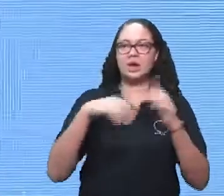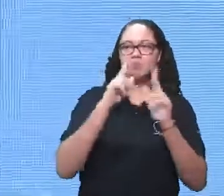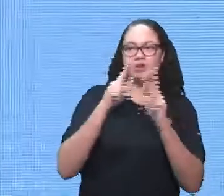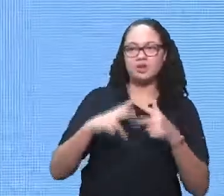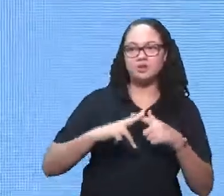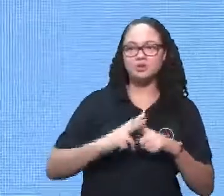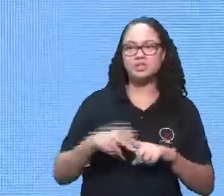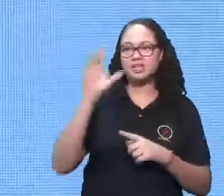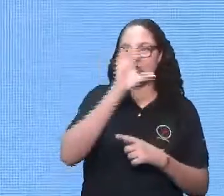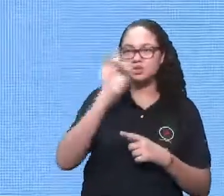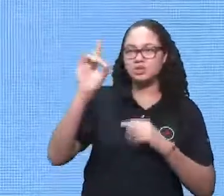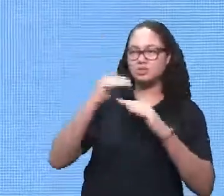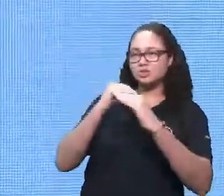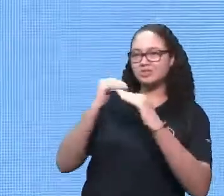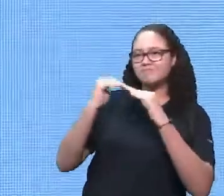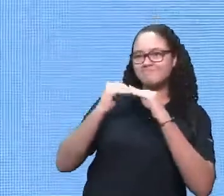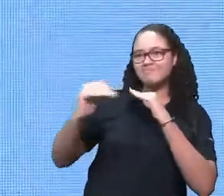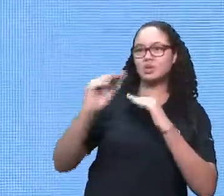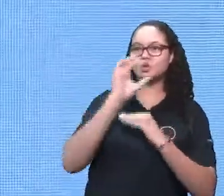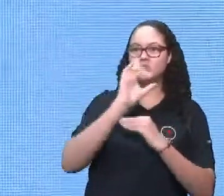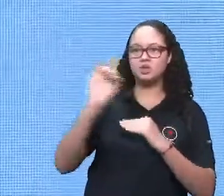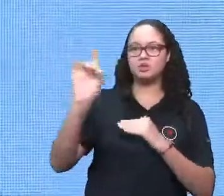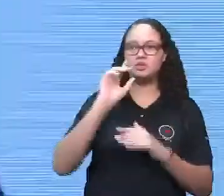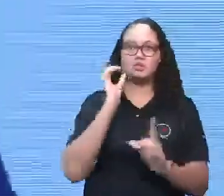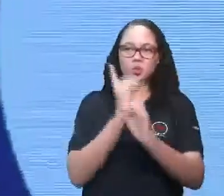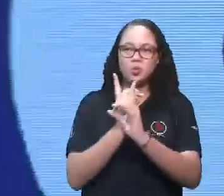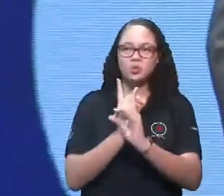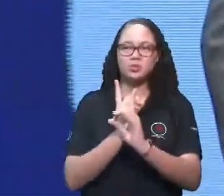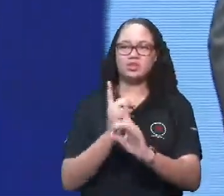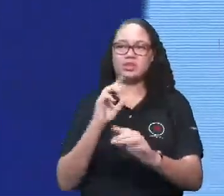Deus, para você não descobrir que você é outra coisa.